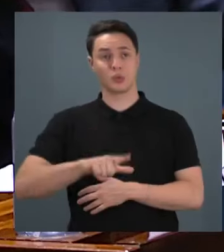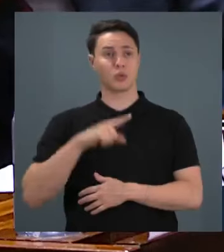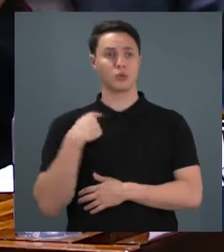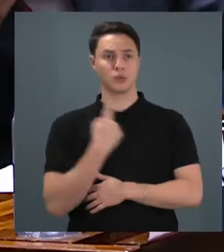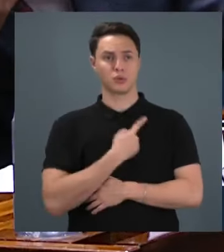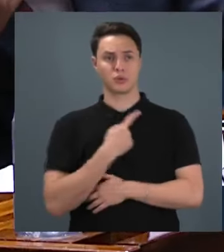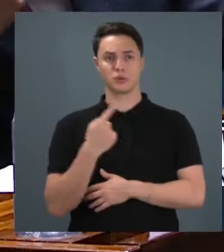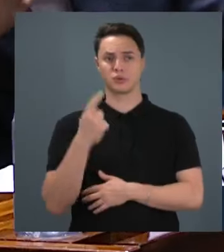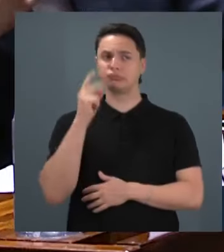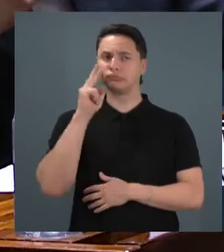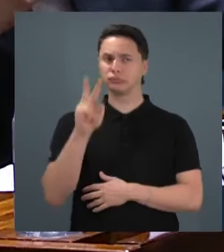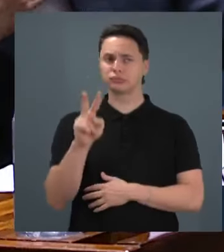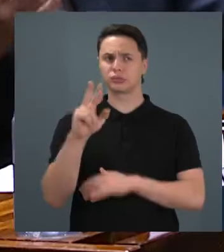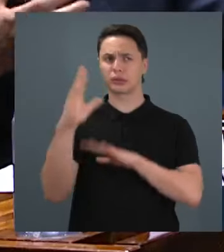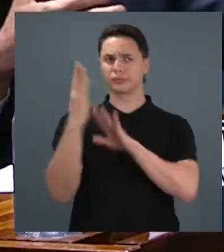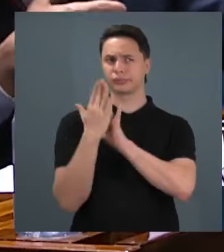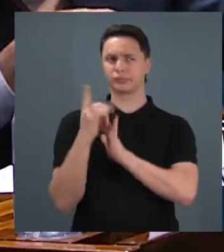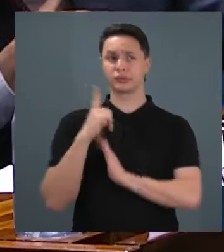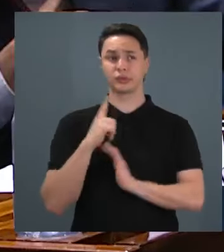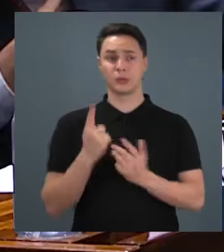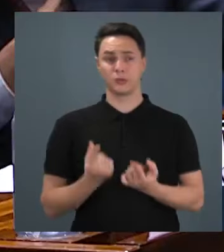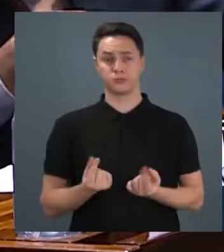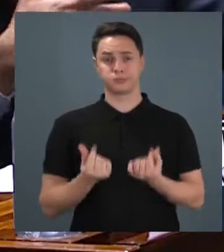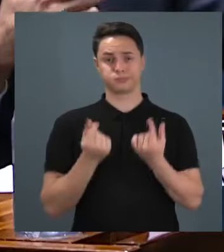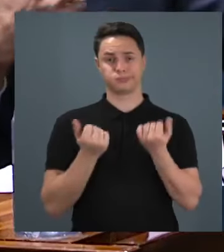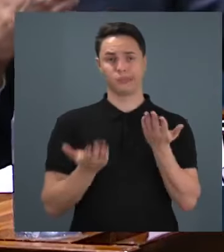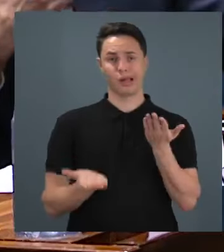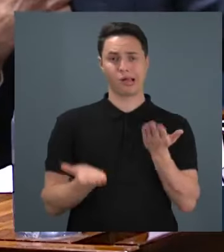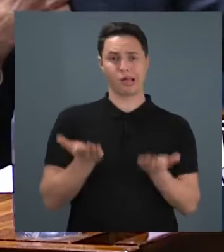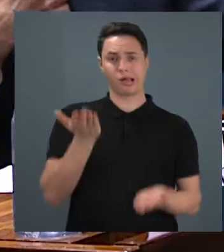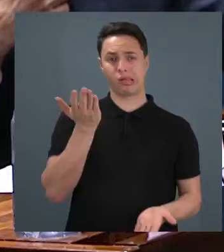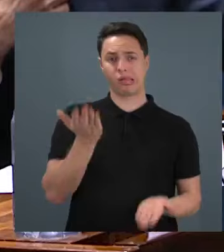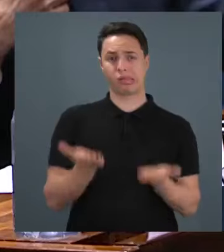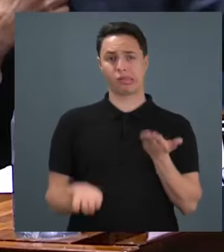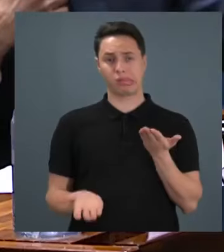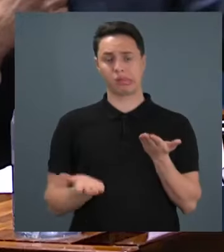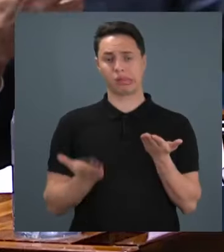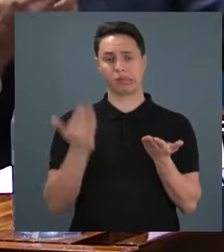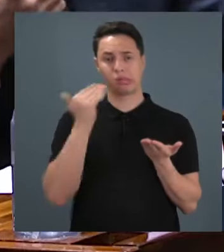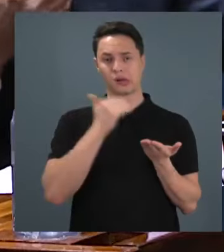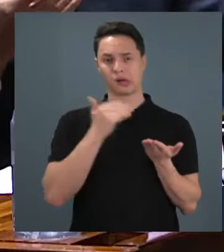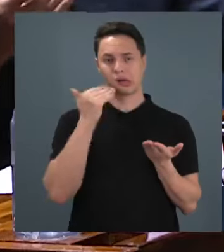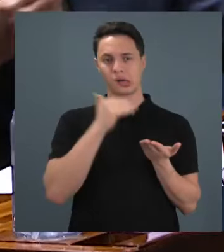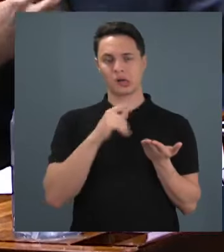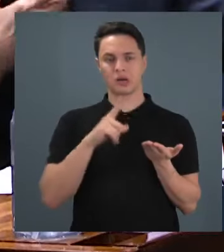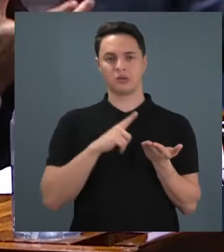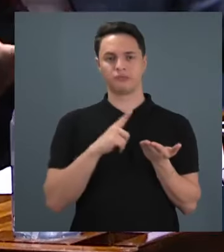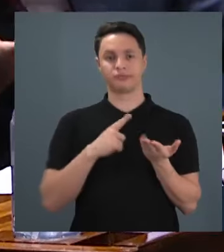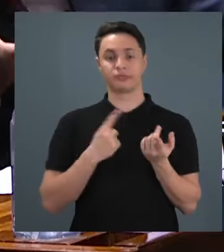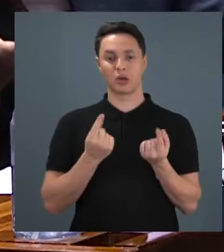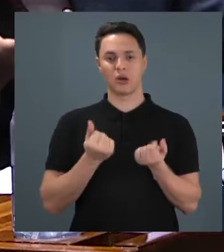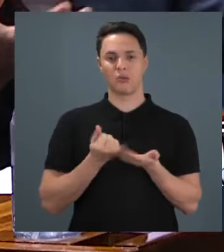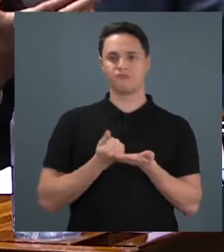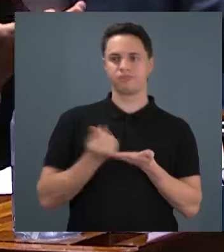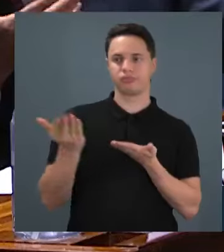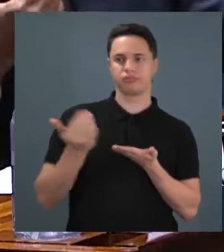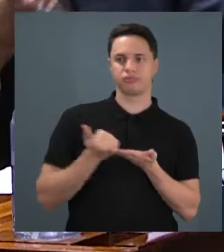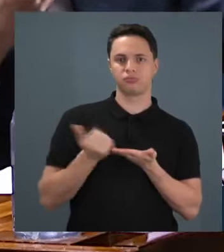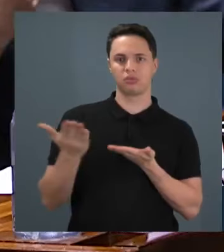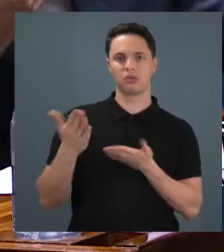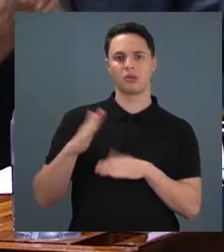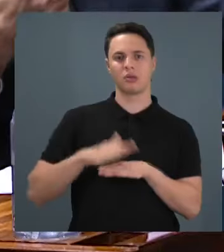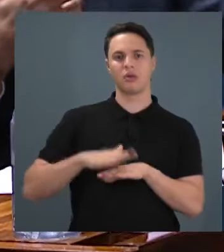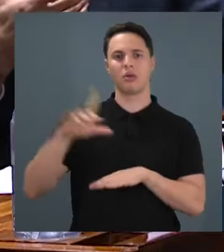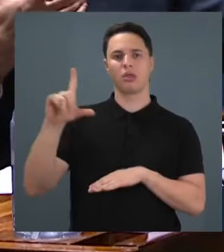nos defrontar com um orçamento desequilibrado, onde as despesas serão maiores do que as